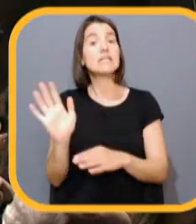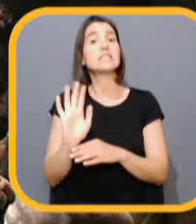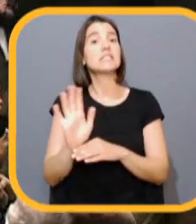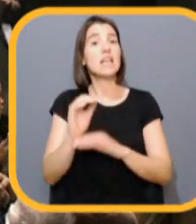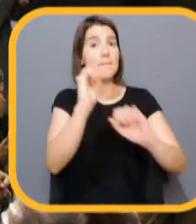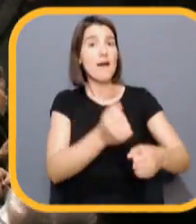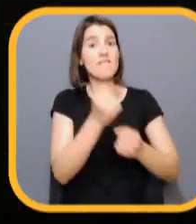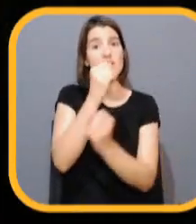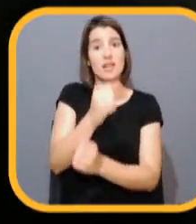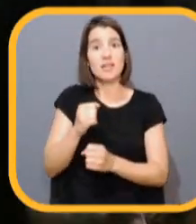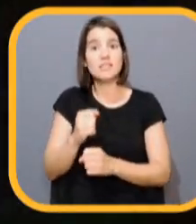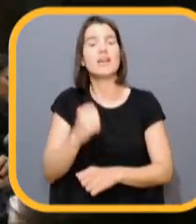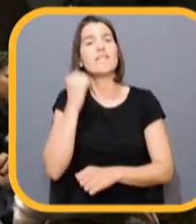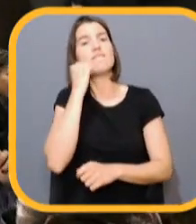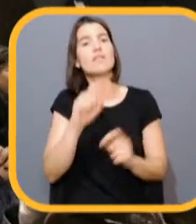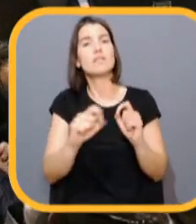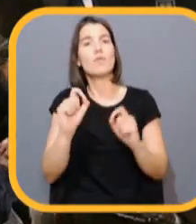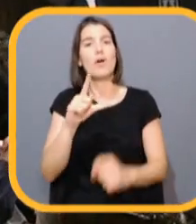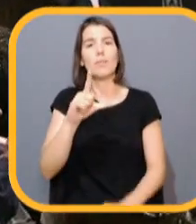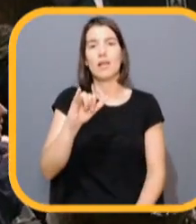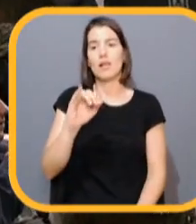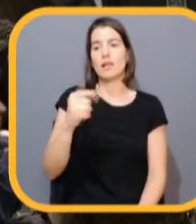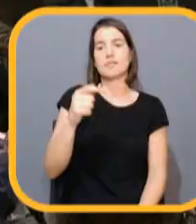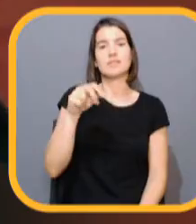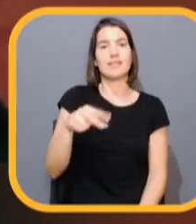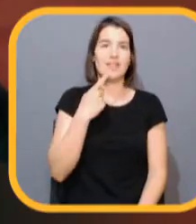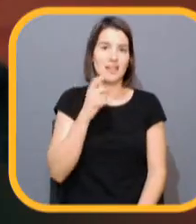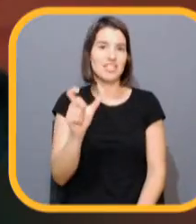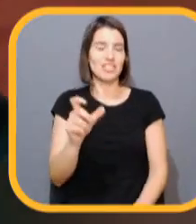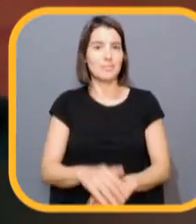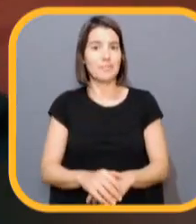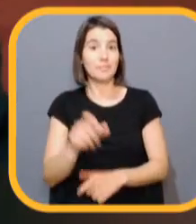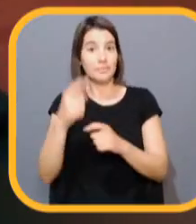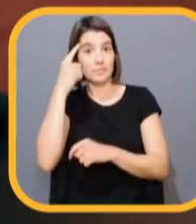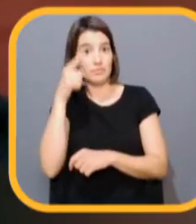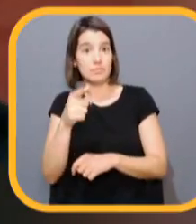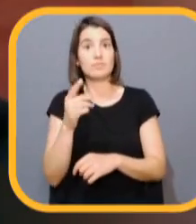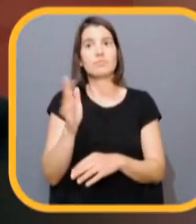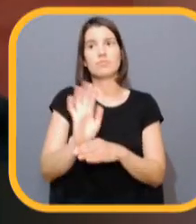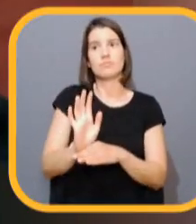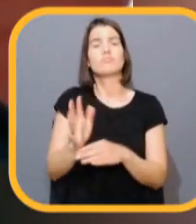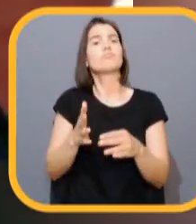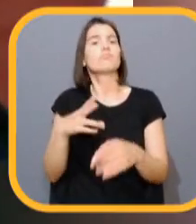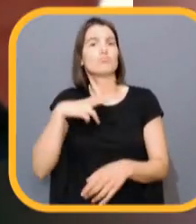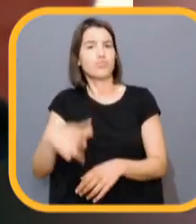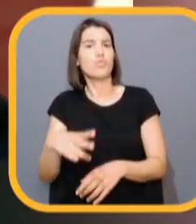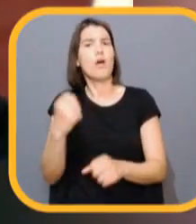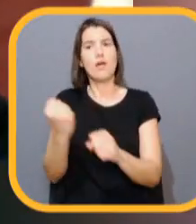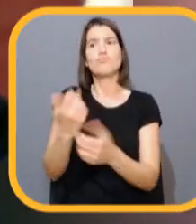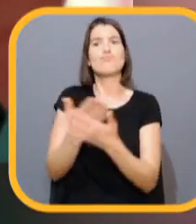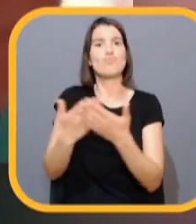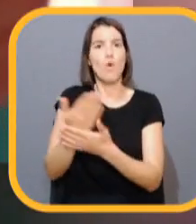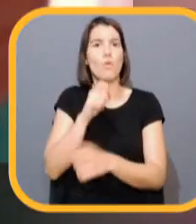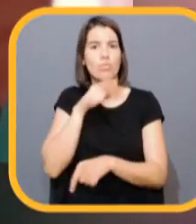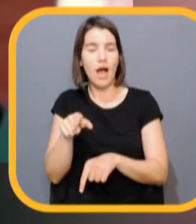Veneza com a sua longa-metragem Listen. Há gente que pensa que o cinema, que se pode criar uma indústria de cinema em